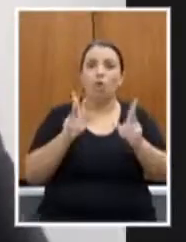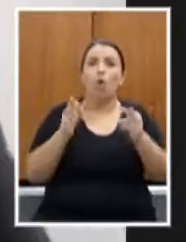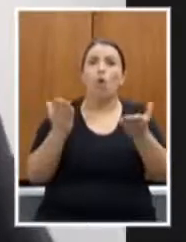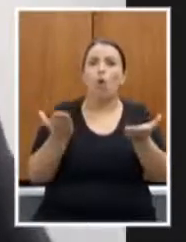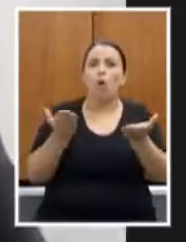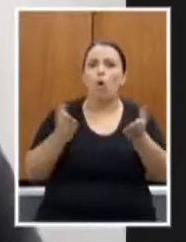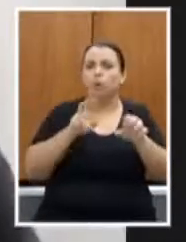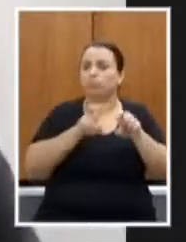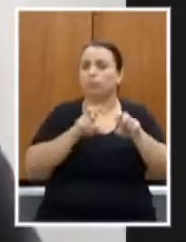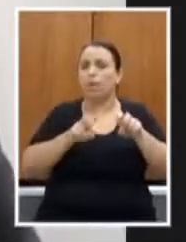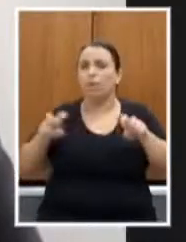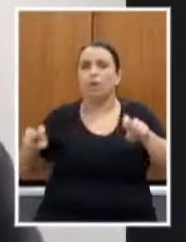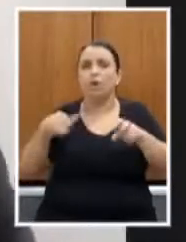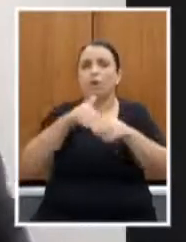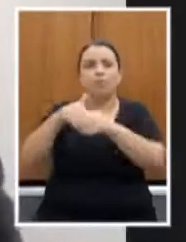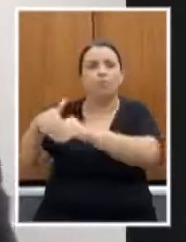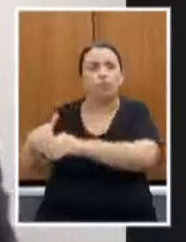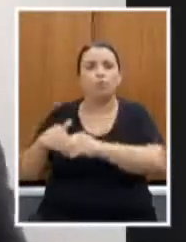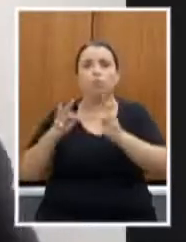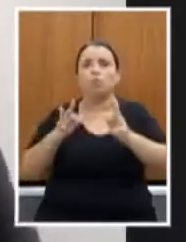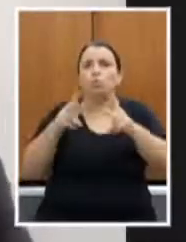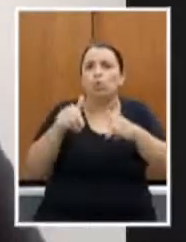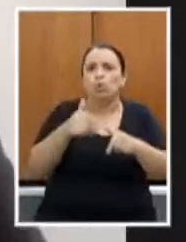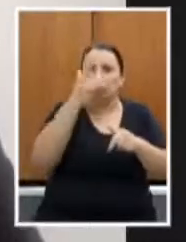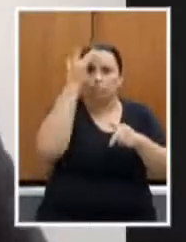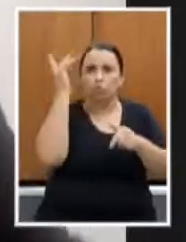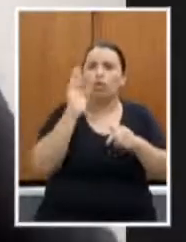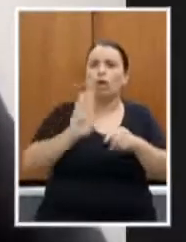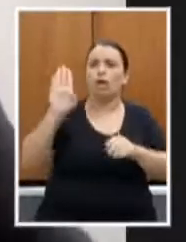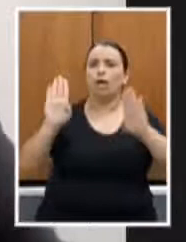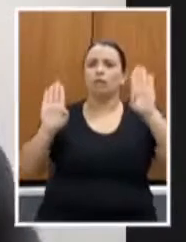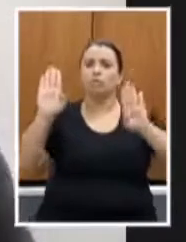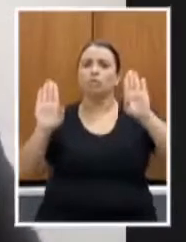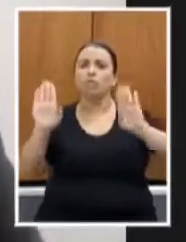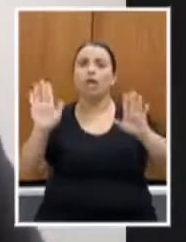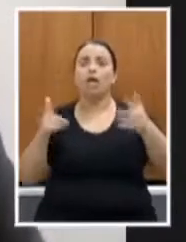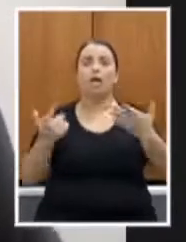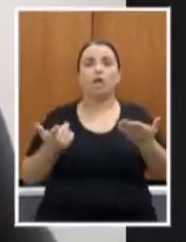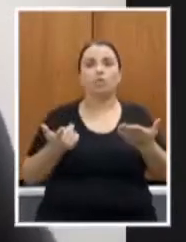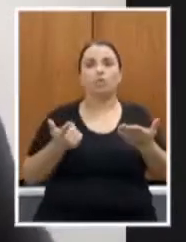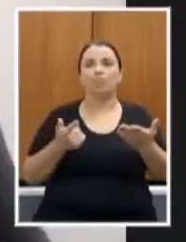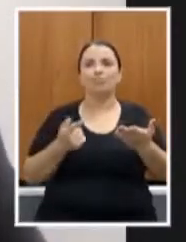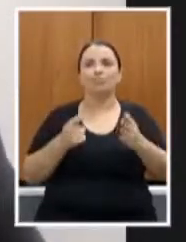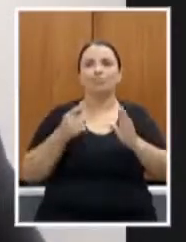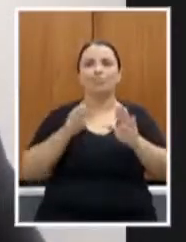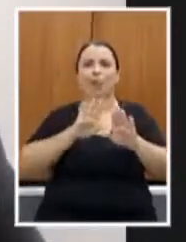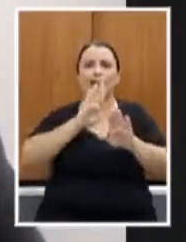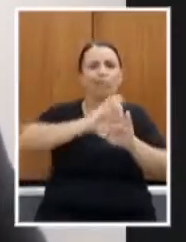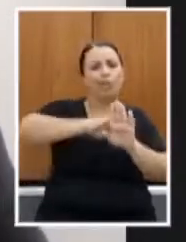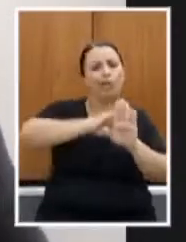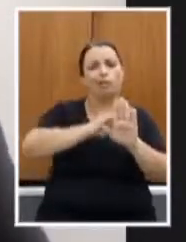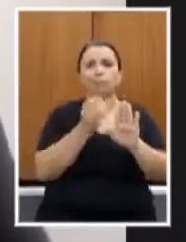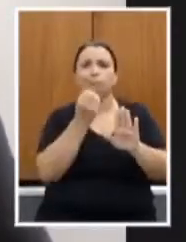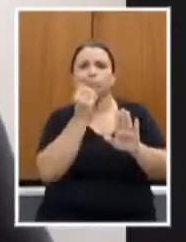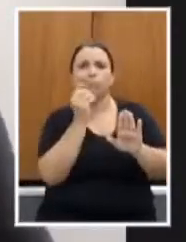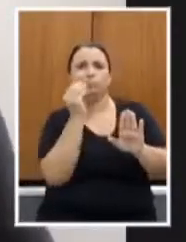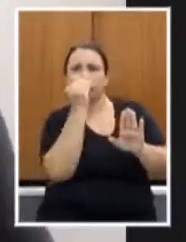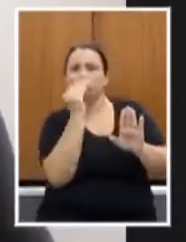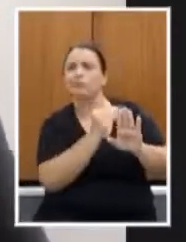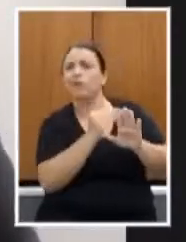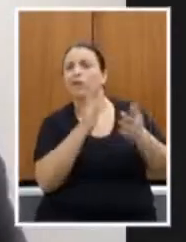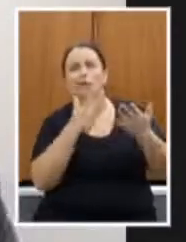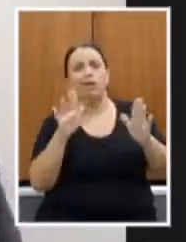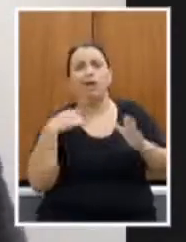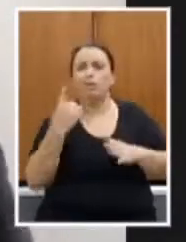da mesa, né? Votamos em todos os candidatos, né? Sem colocar questão ideológica à frente. Então é coerência,